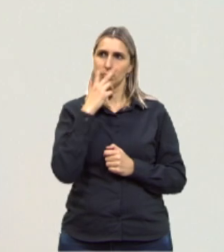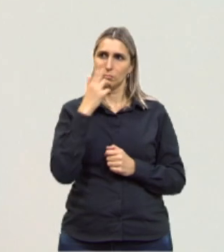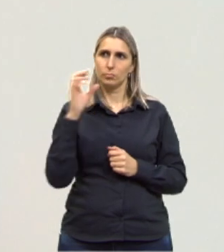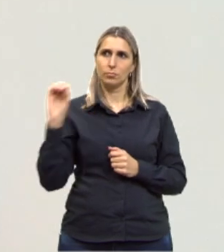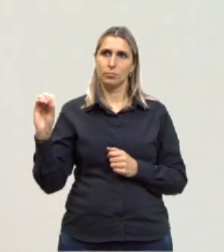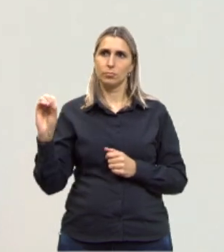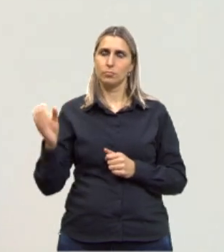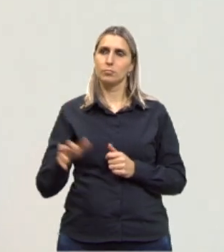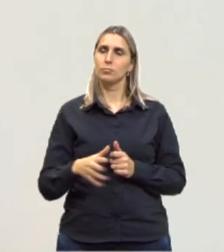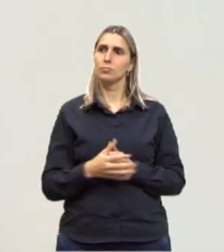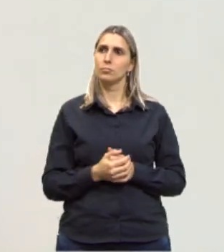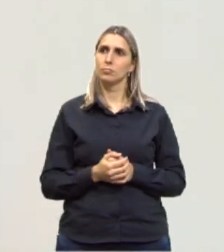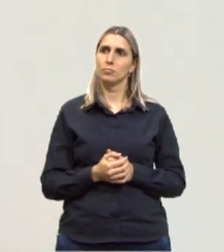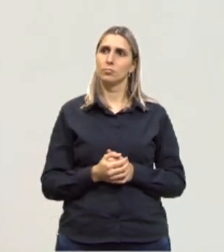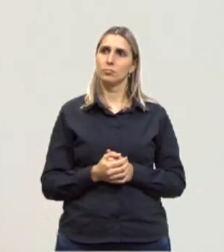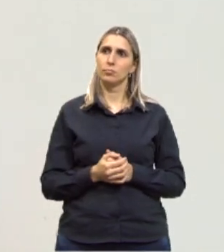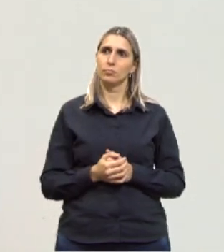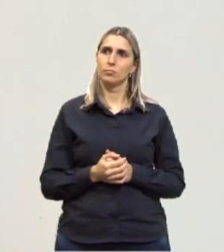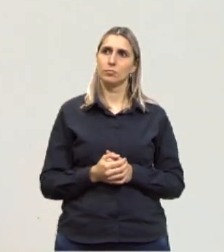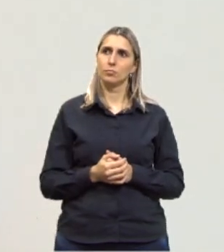igual a